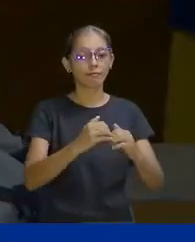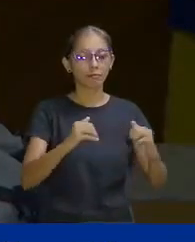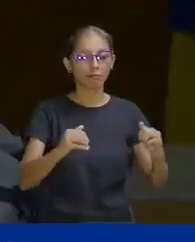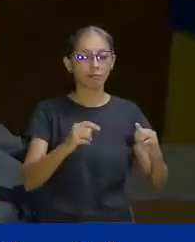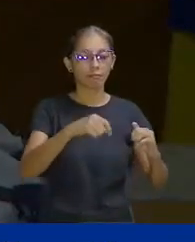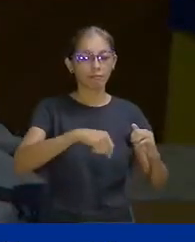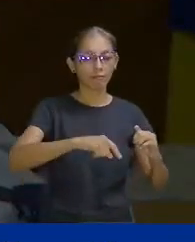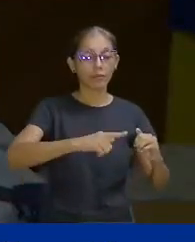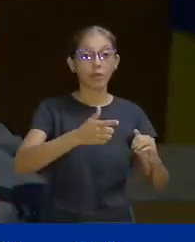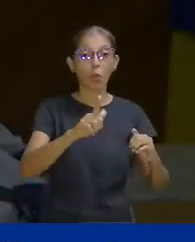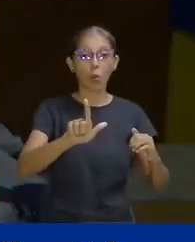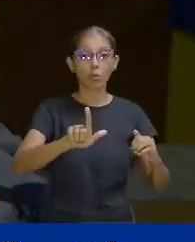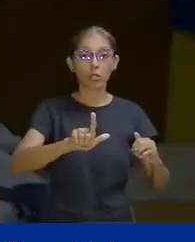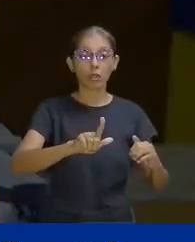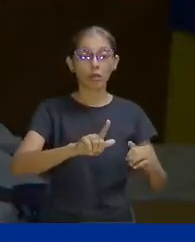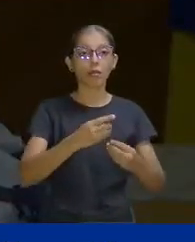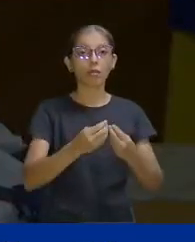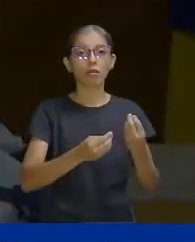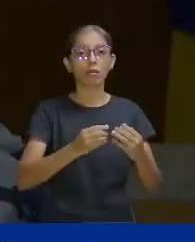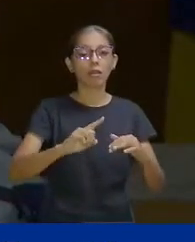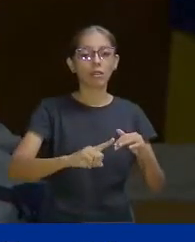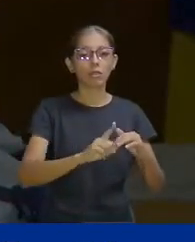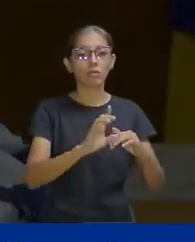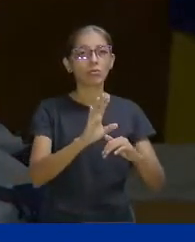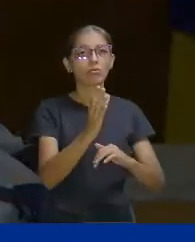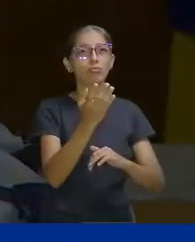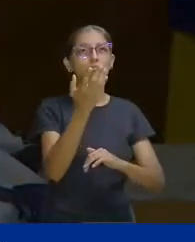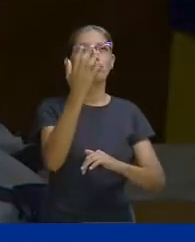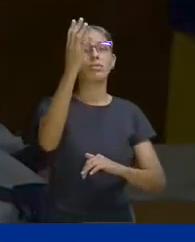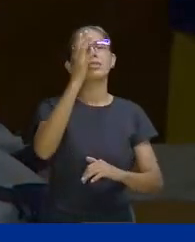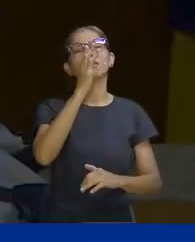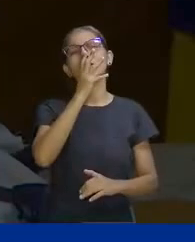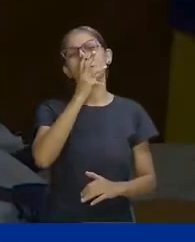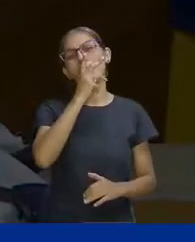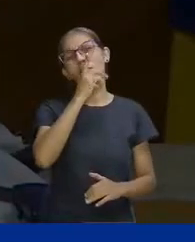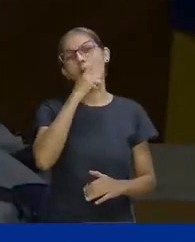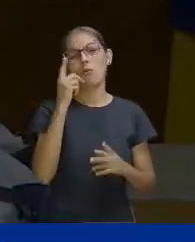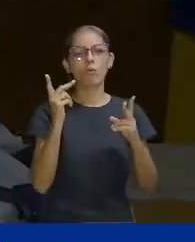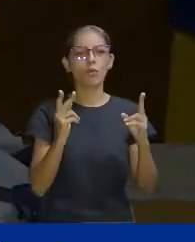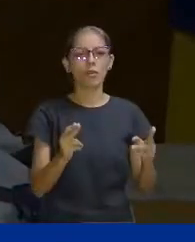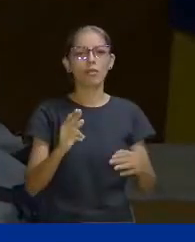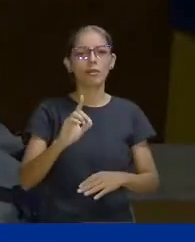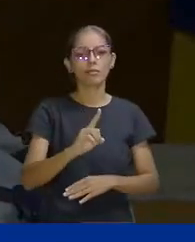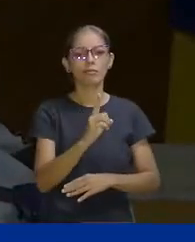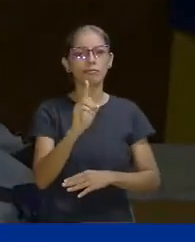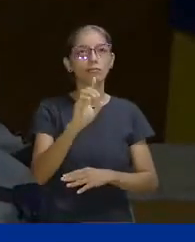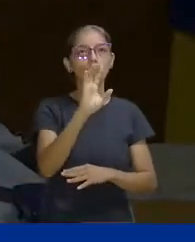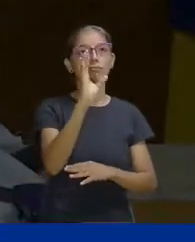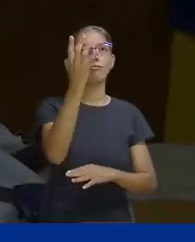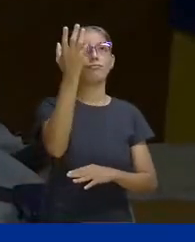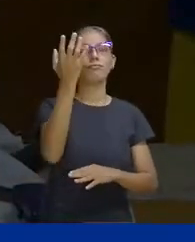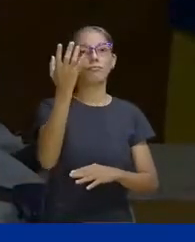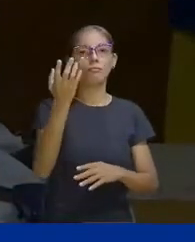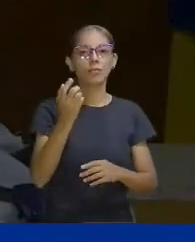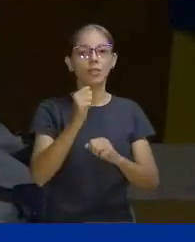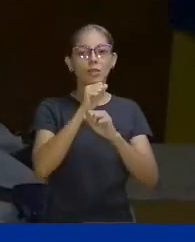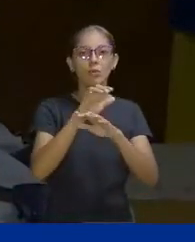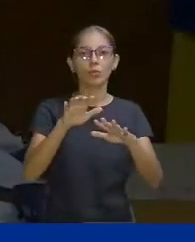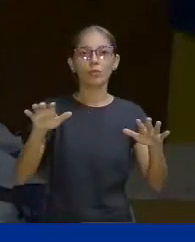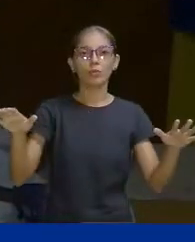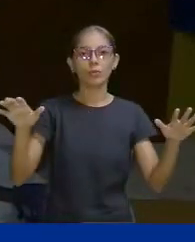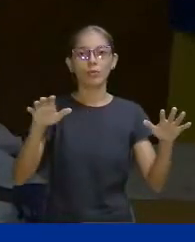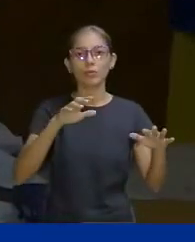para nascer outra no lugar, até atingir o tamanho daquela para jogar todo aquele oxigênio